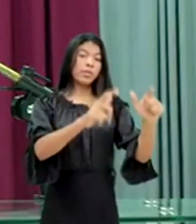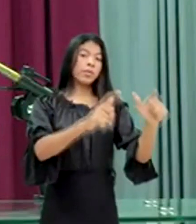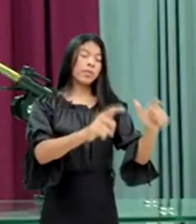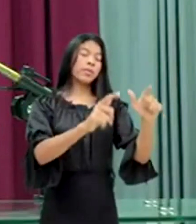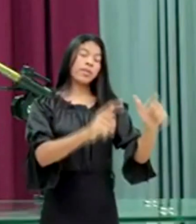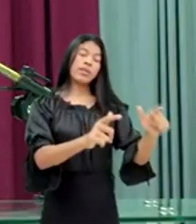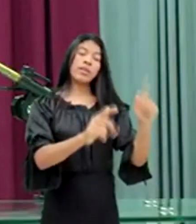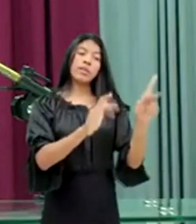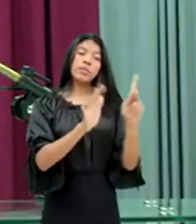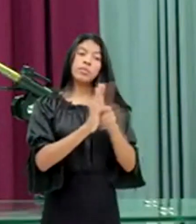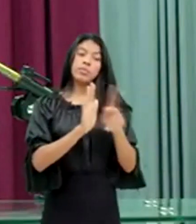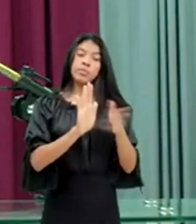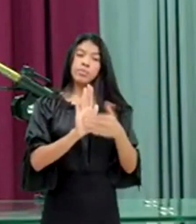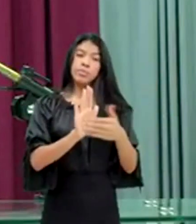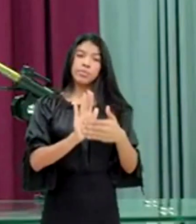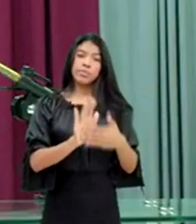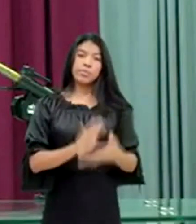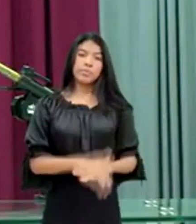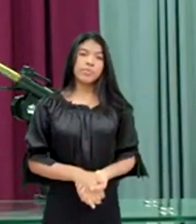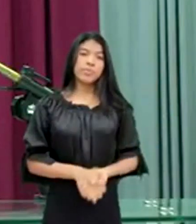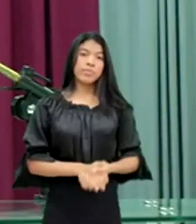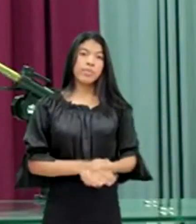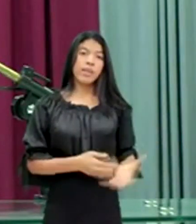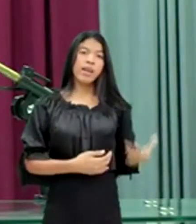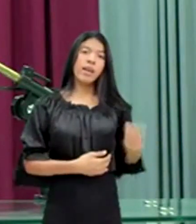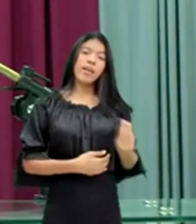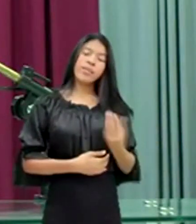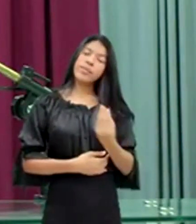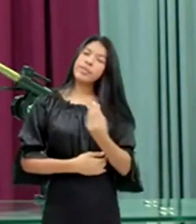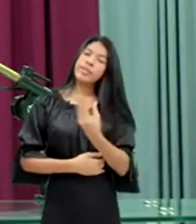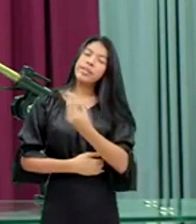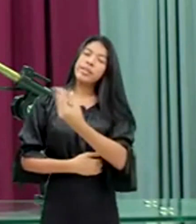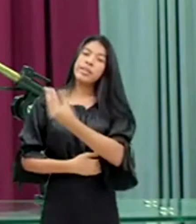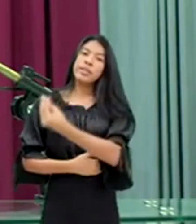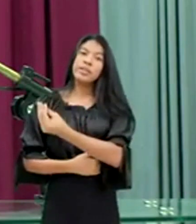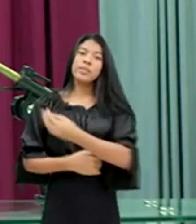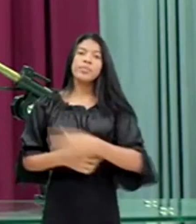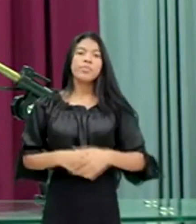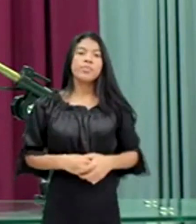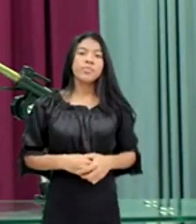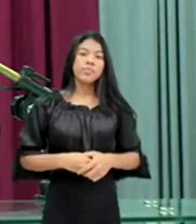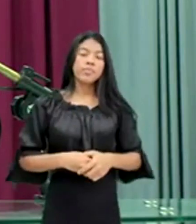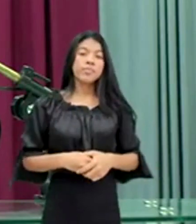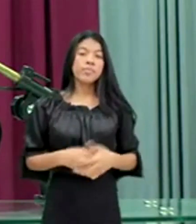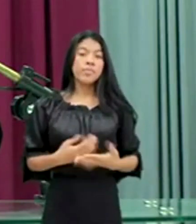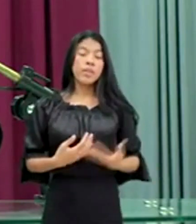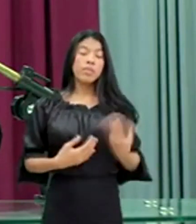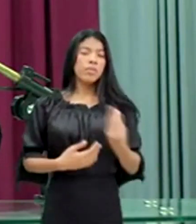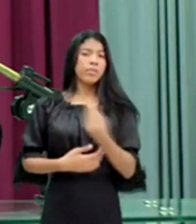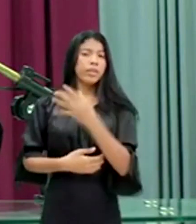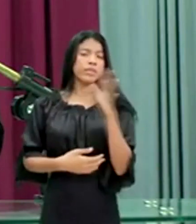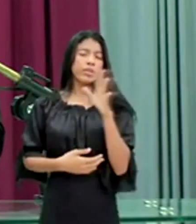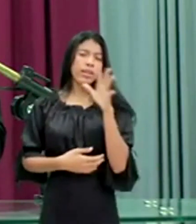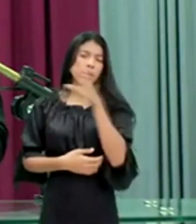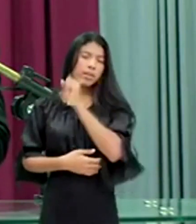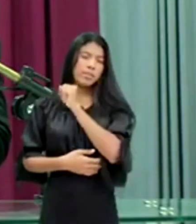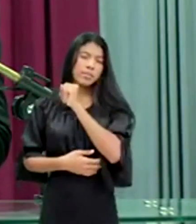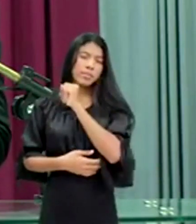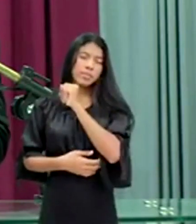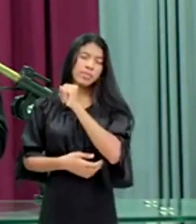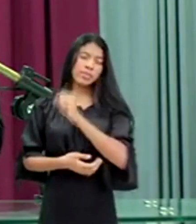Aquela viagem era para ser uma viagem curta, uma viagem rápida,